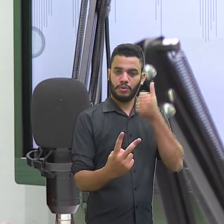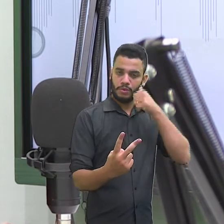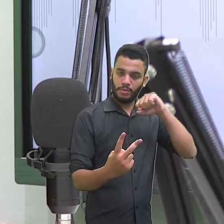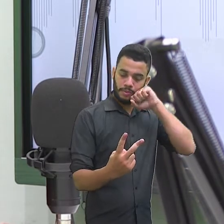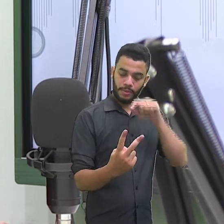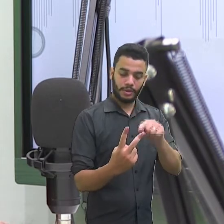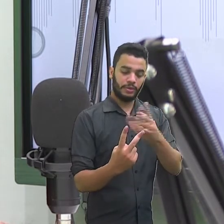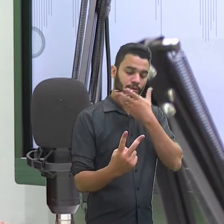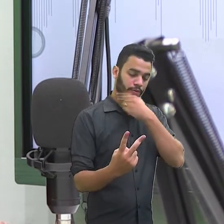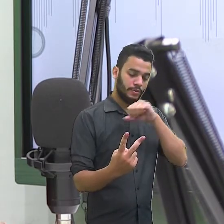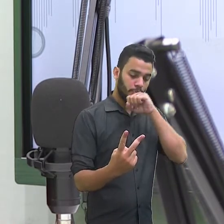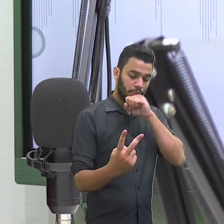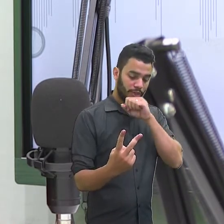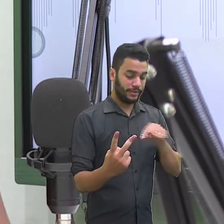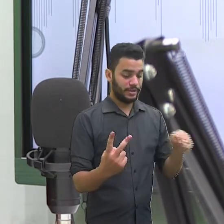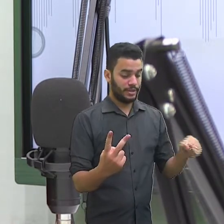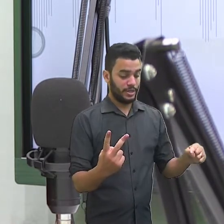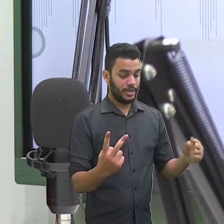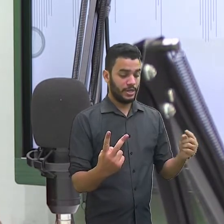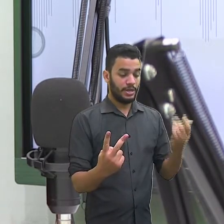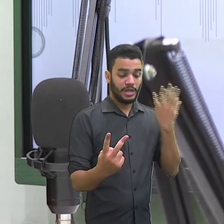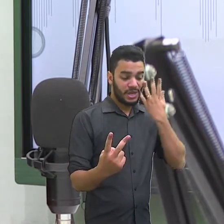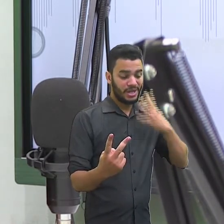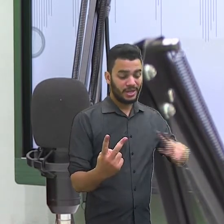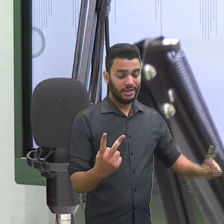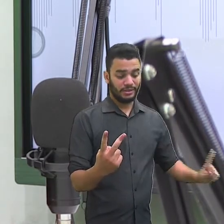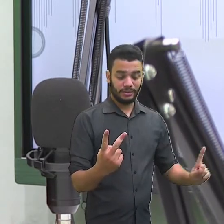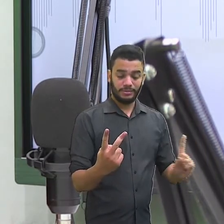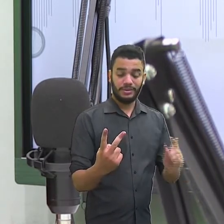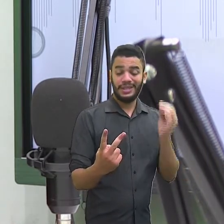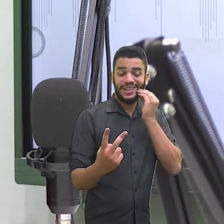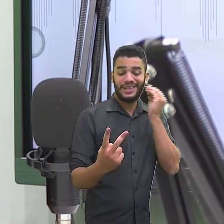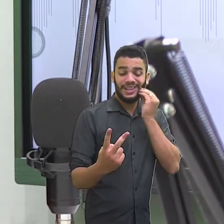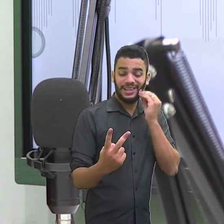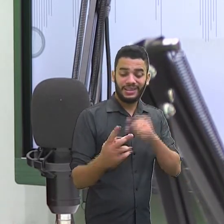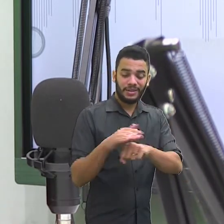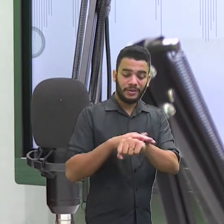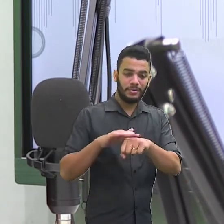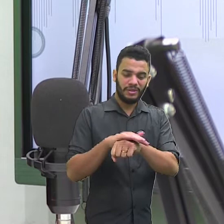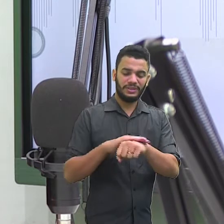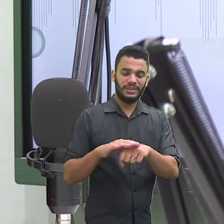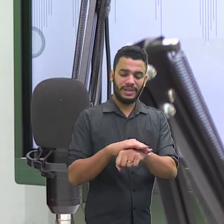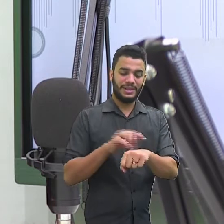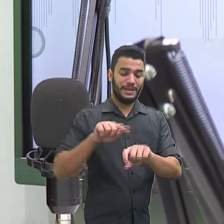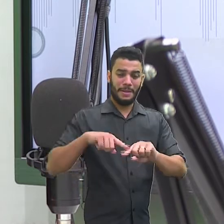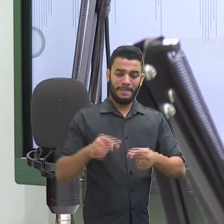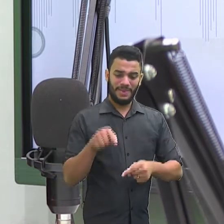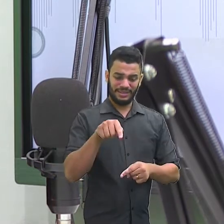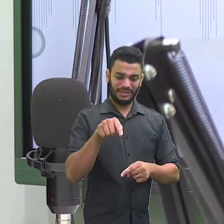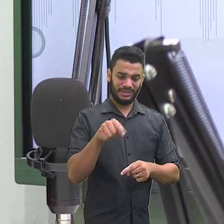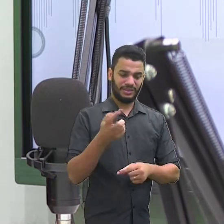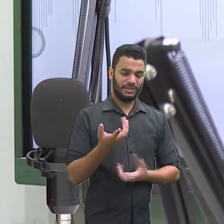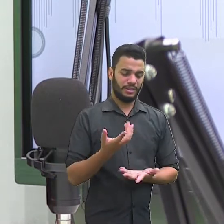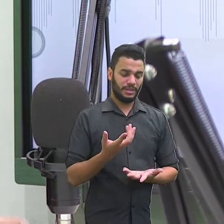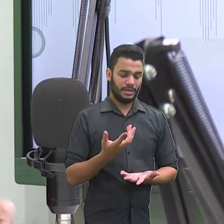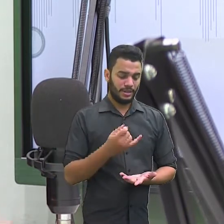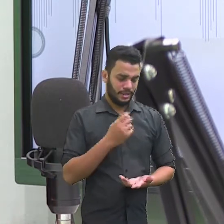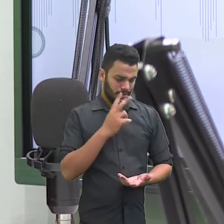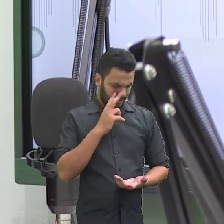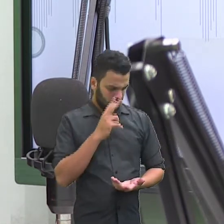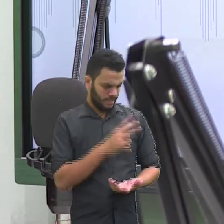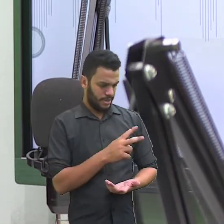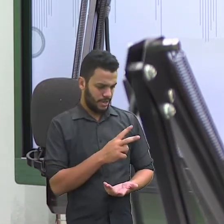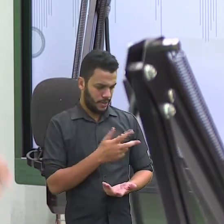tão sufocado, que vai, às vezes, conversar com alguém que não é de boa índole, alguém que não é de bom caráter, alguém que, infelizmente,